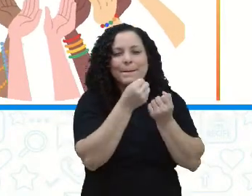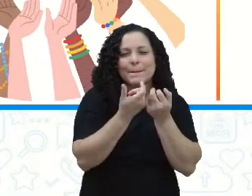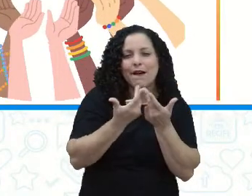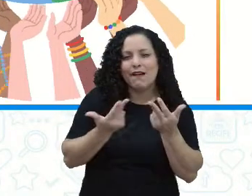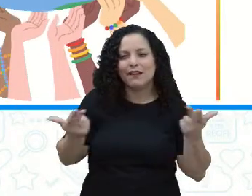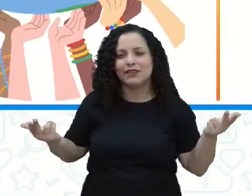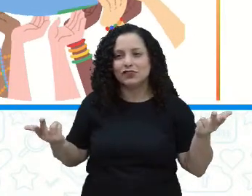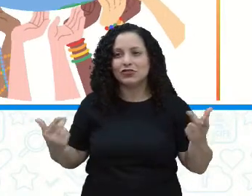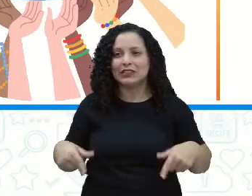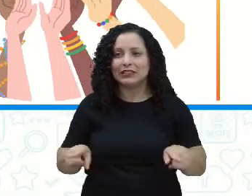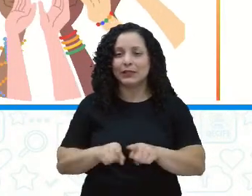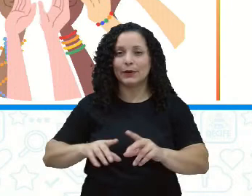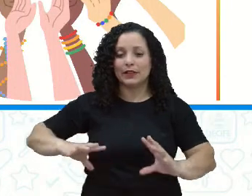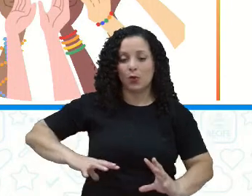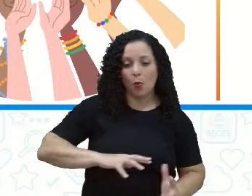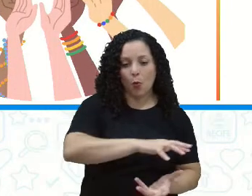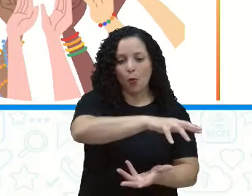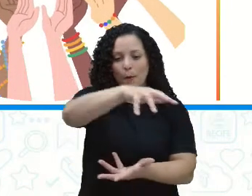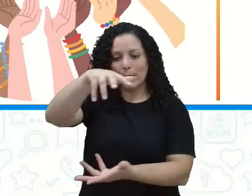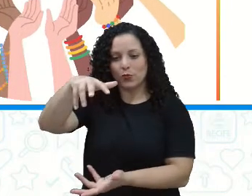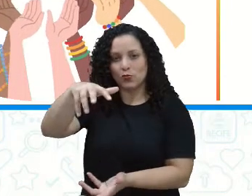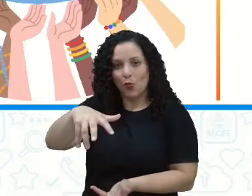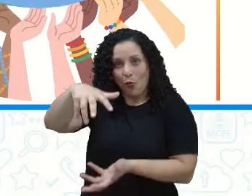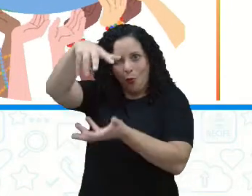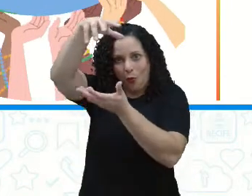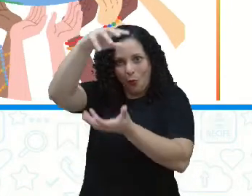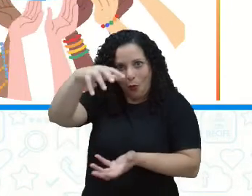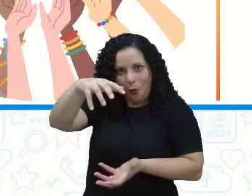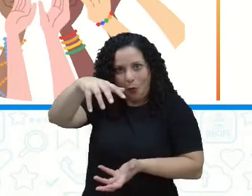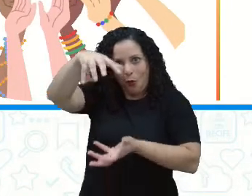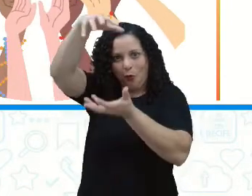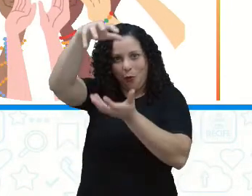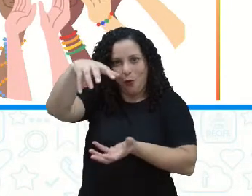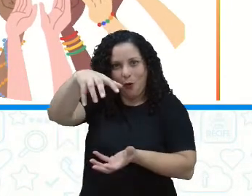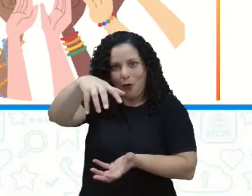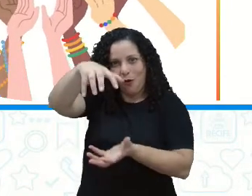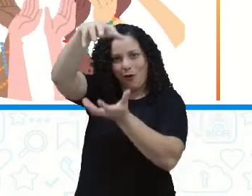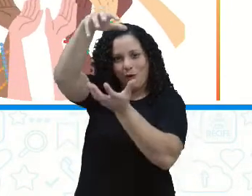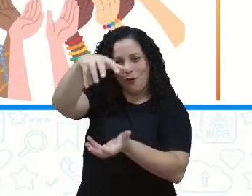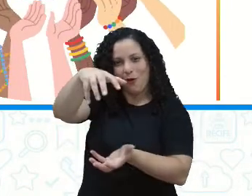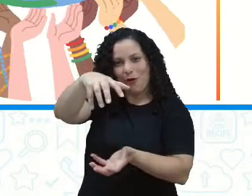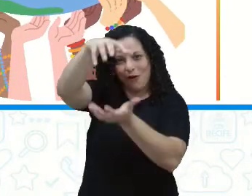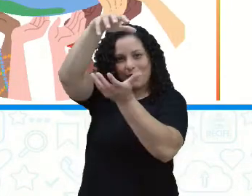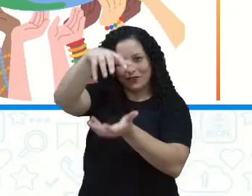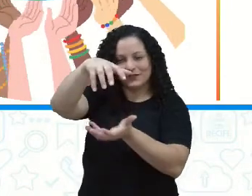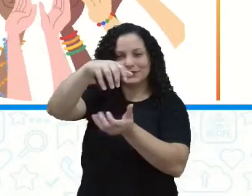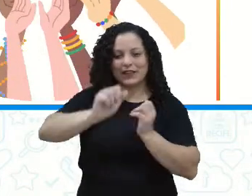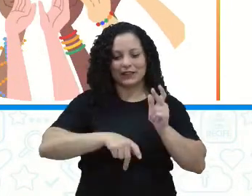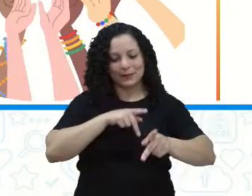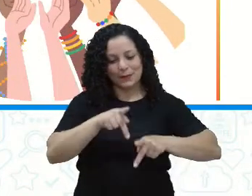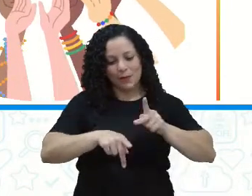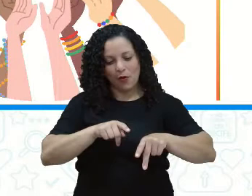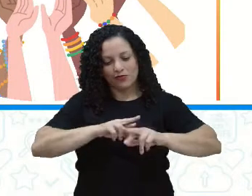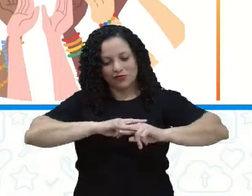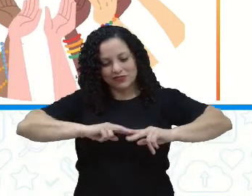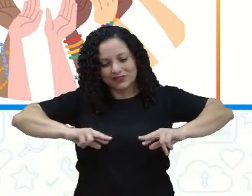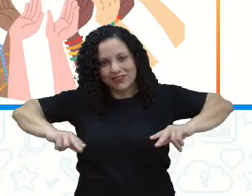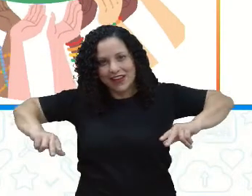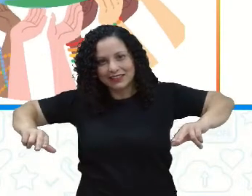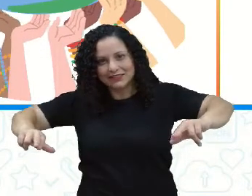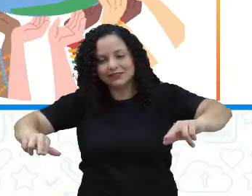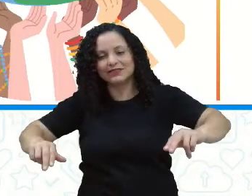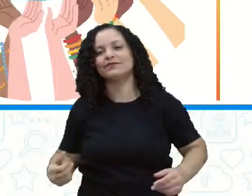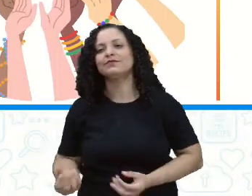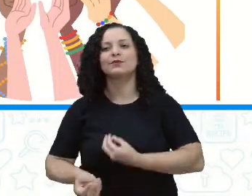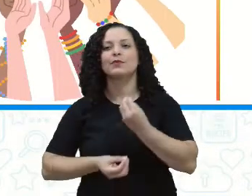o planeta Terra sendo jogado para cima por várias mãos, que são de várias etnias. Então, como foi